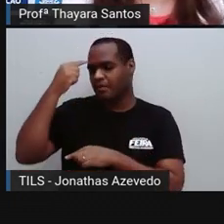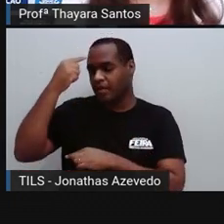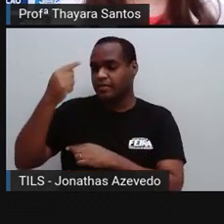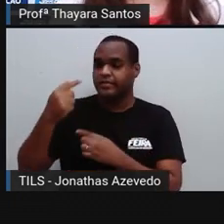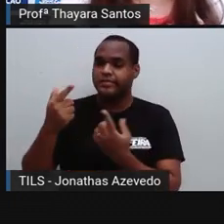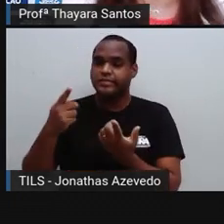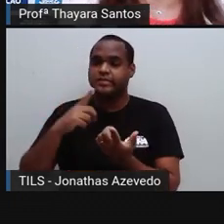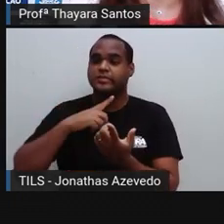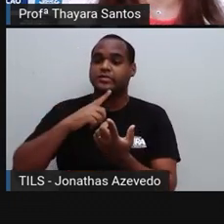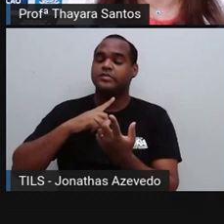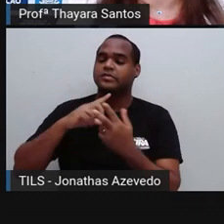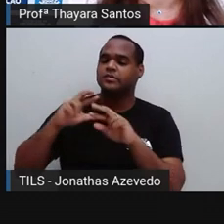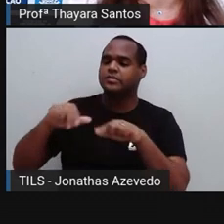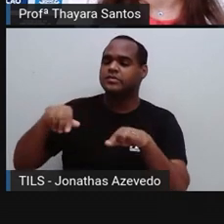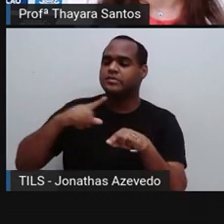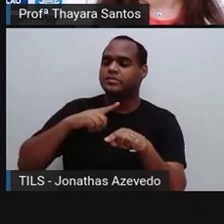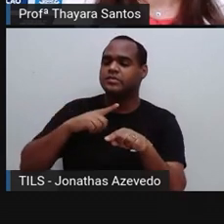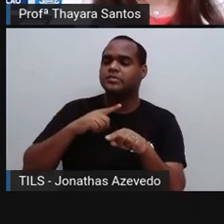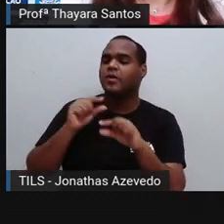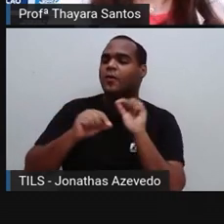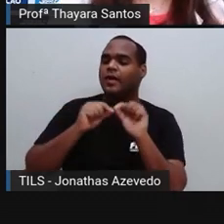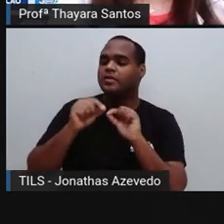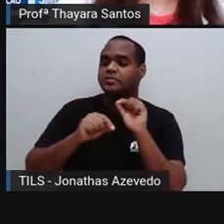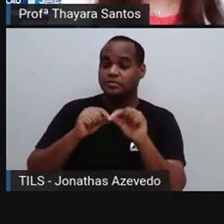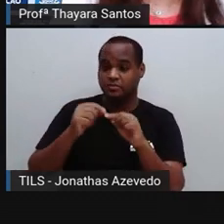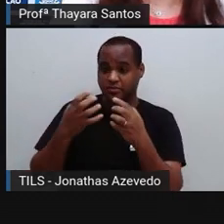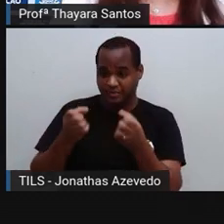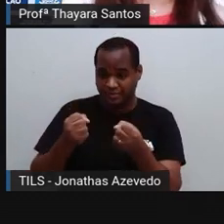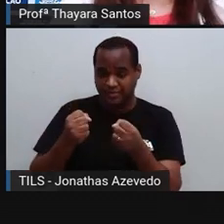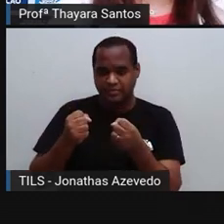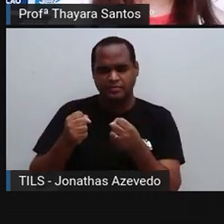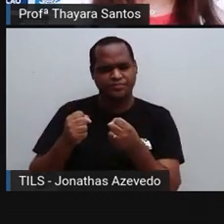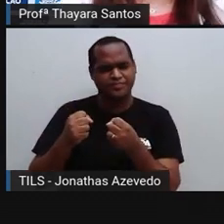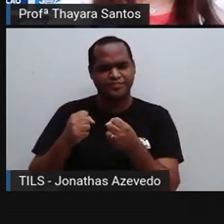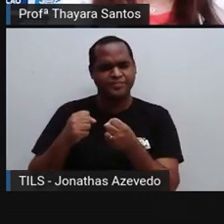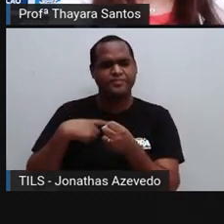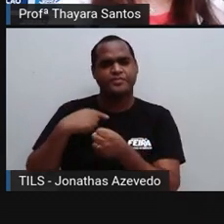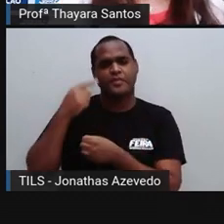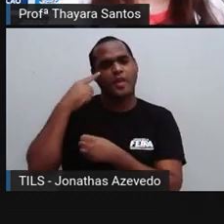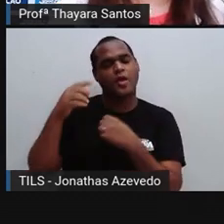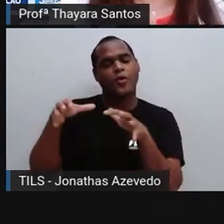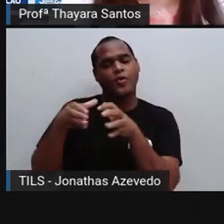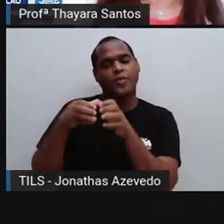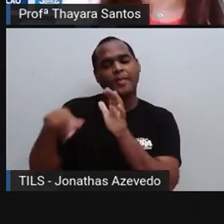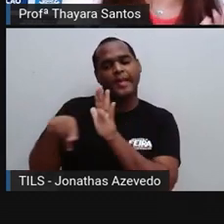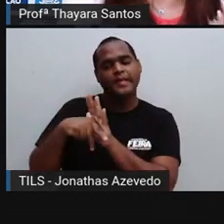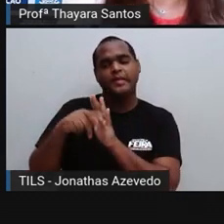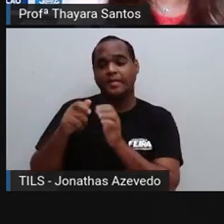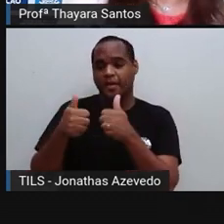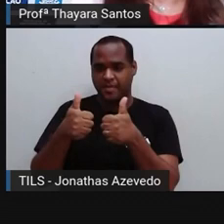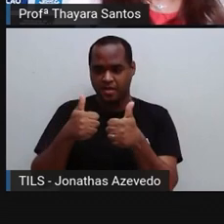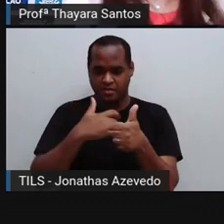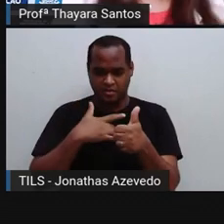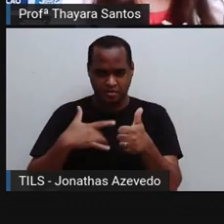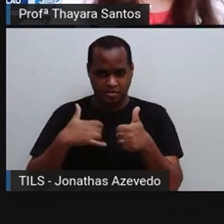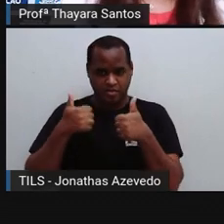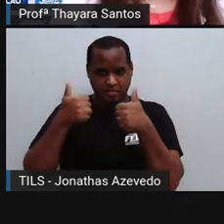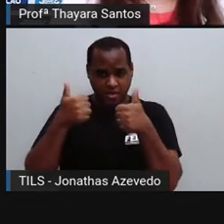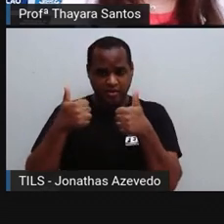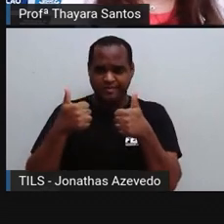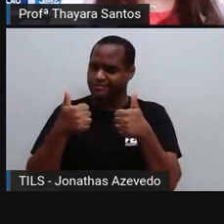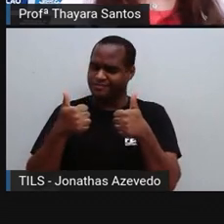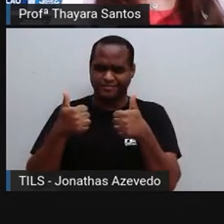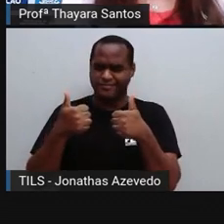daquilo, a gente não vai ser aceito naquele grupo. Pode ser que a gente não seja aceito naquele grupo, mas será que faz bem eu estar naquele ambiente com